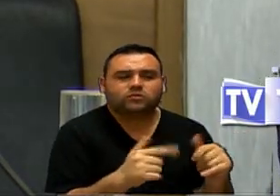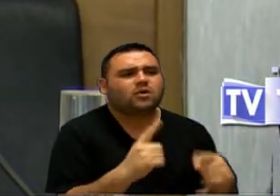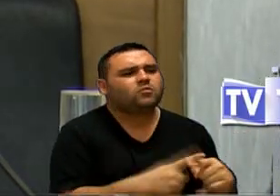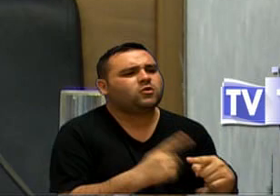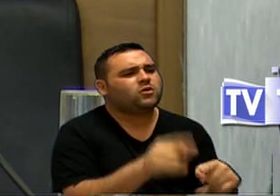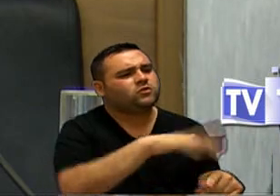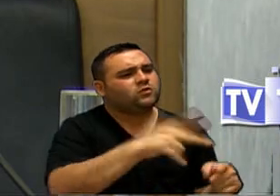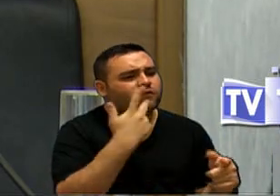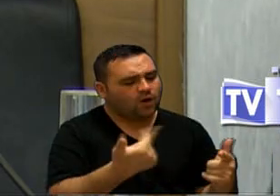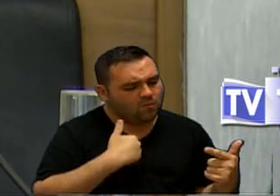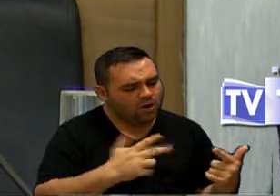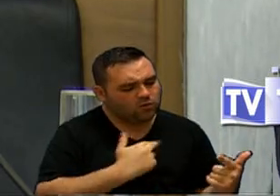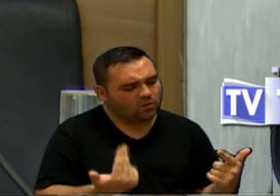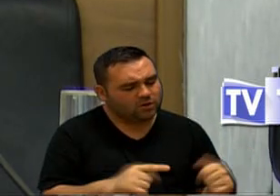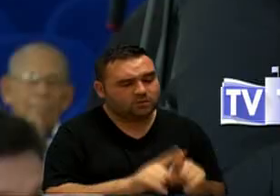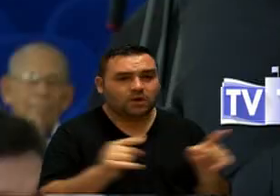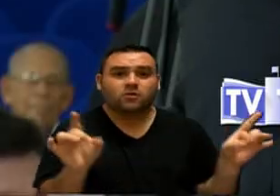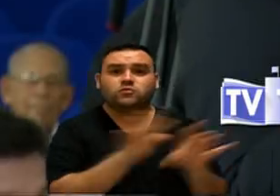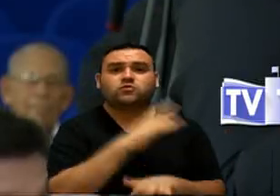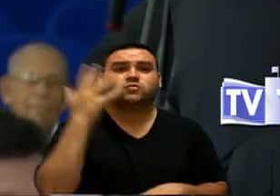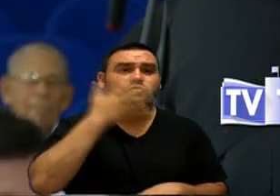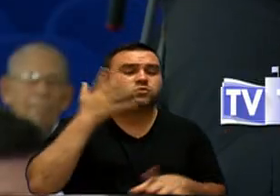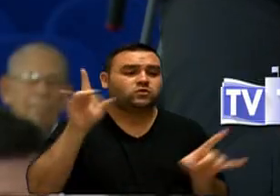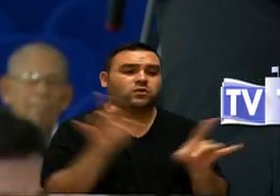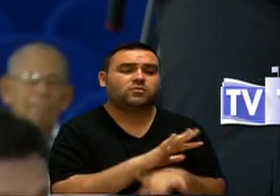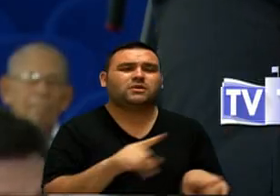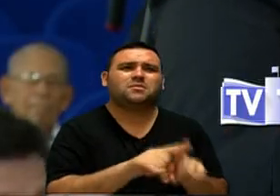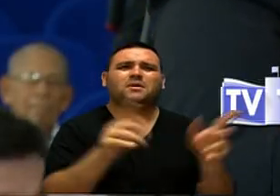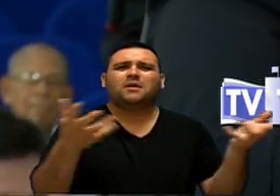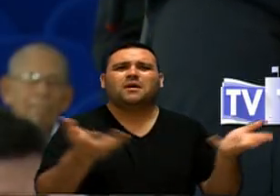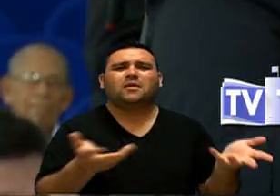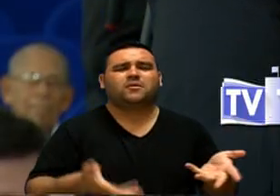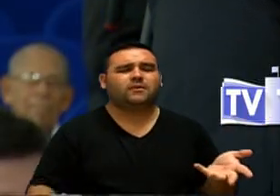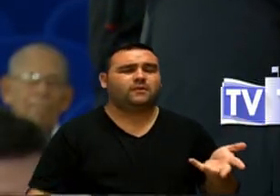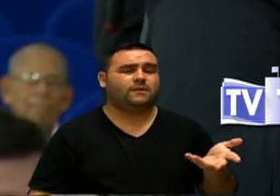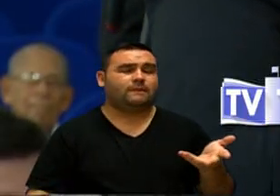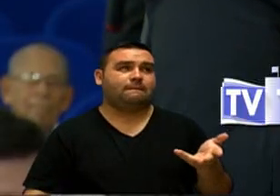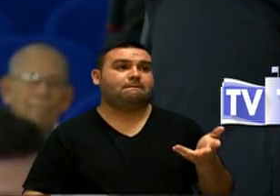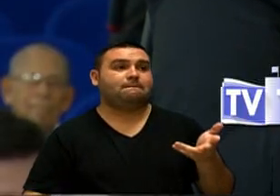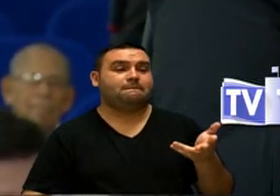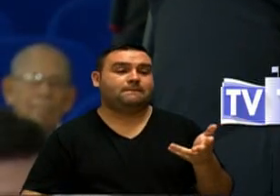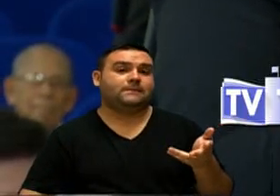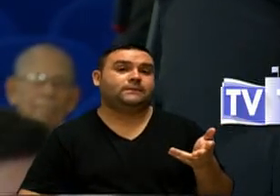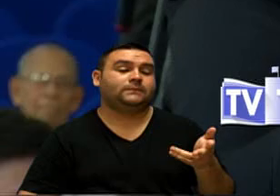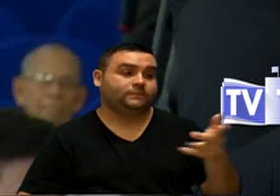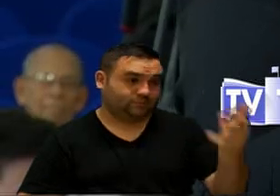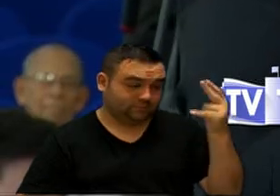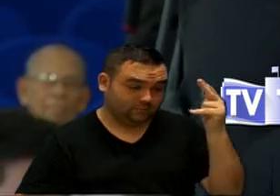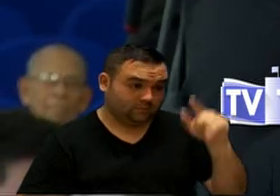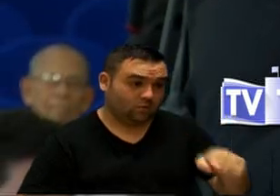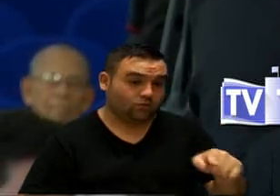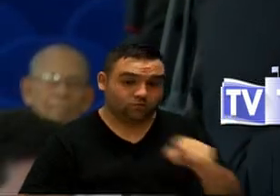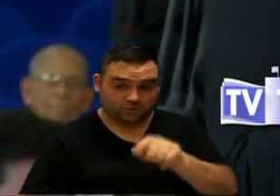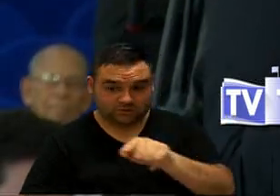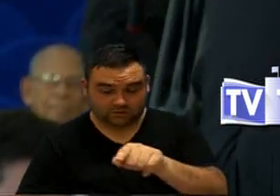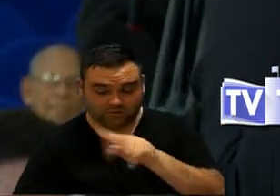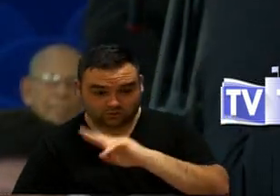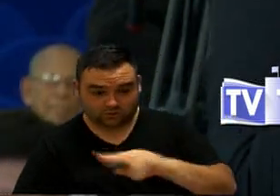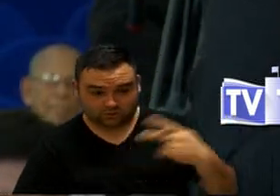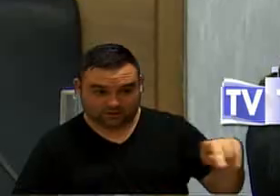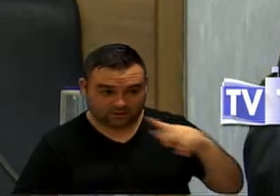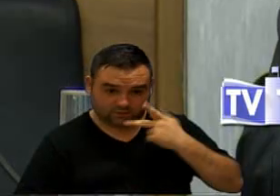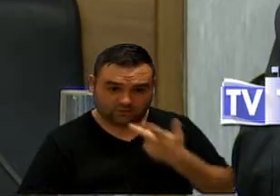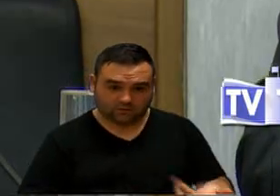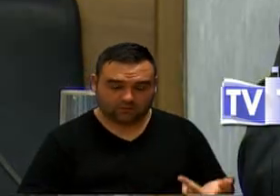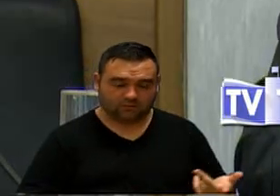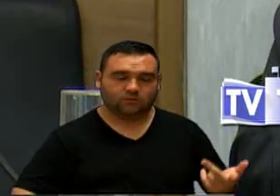ele citou meu nome. Então, eu encerro aqui as minhas falas. Ele está encerrando. Esse tipo de... Ele foi citado, vereador Irineu. Ele foi citado, o senhor citou... Obrigado, presidente,